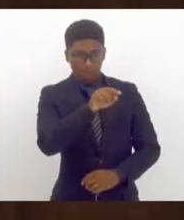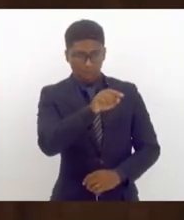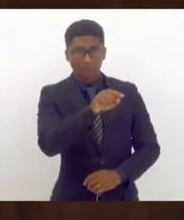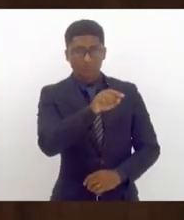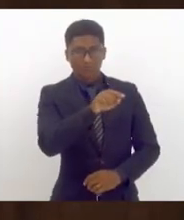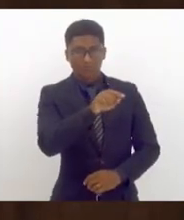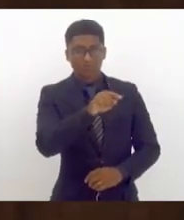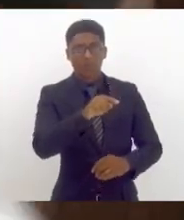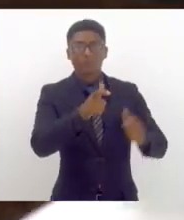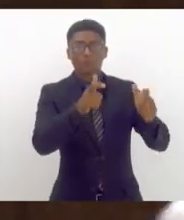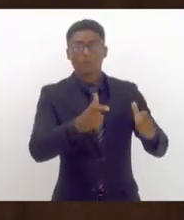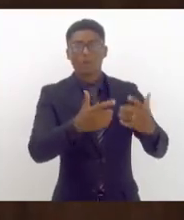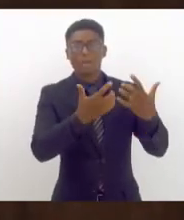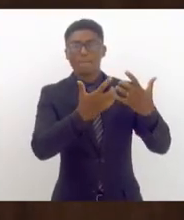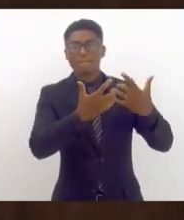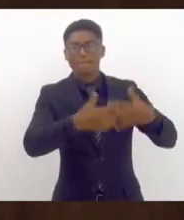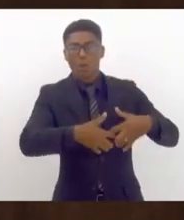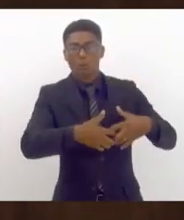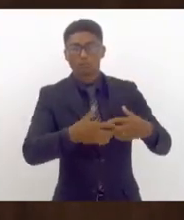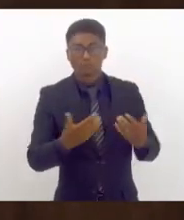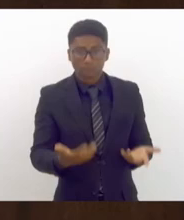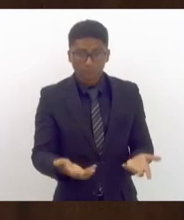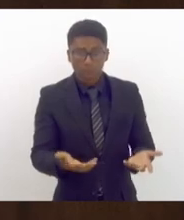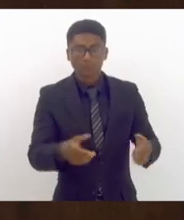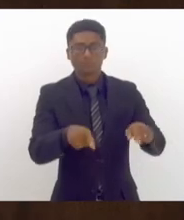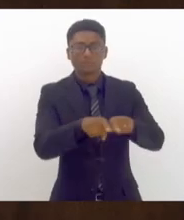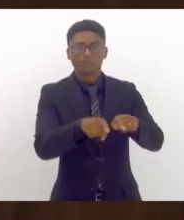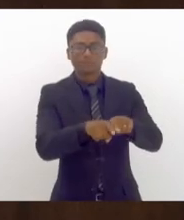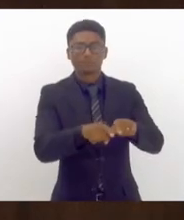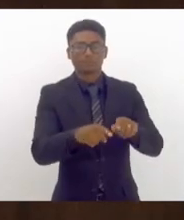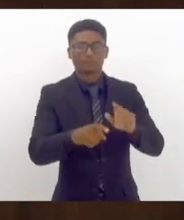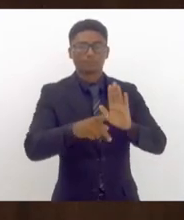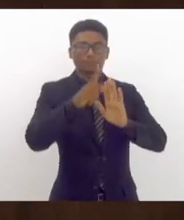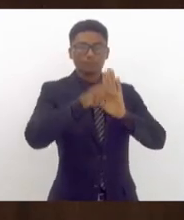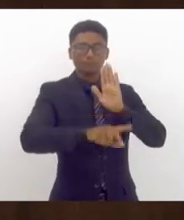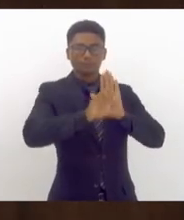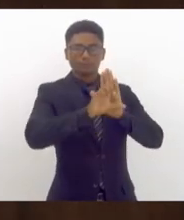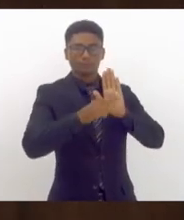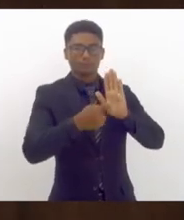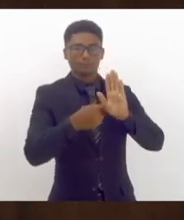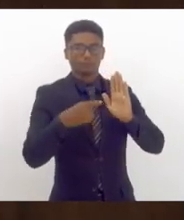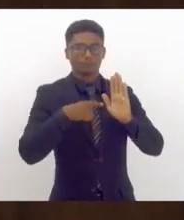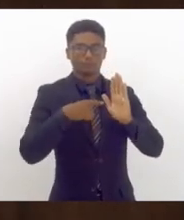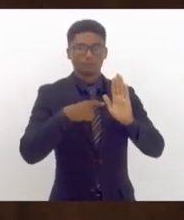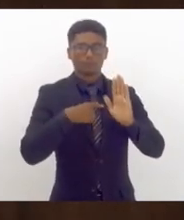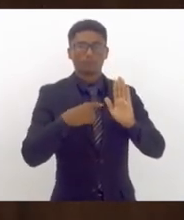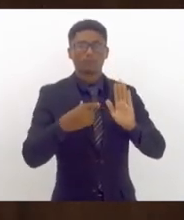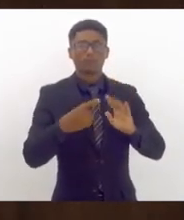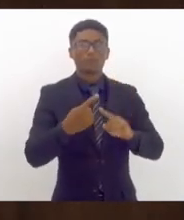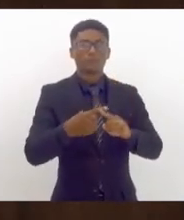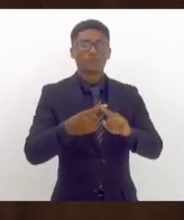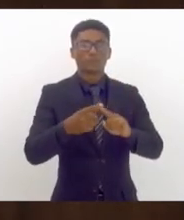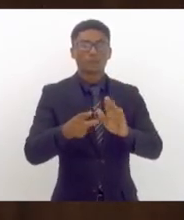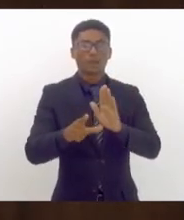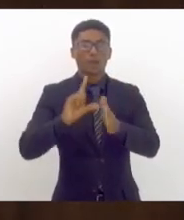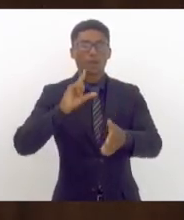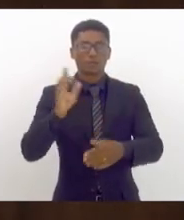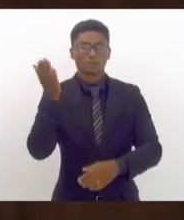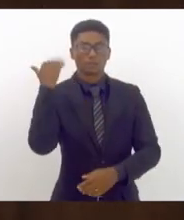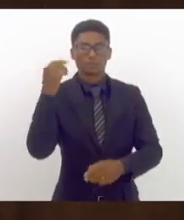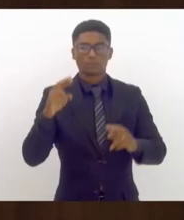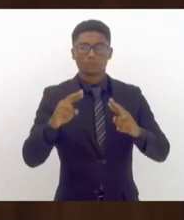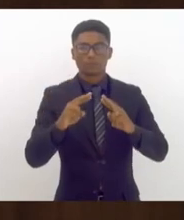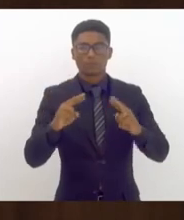exatamente em Petrópolis, eu quero trazer luz também a um projeto de lei que foi fruto de uma audiência pública presidida